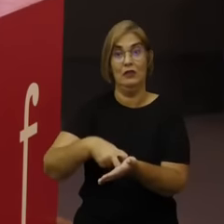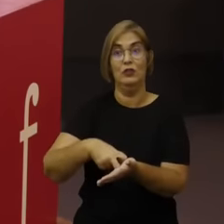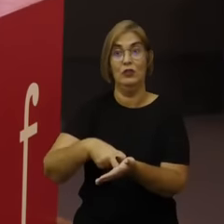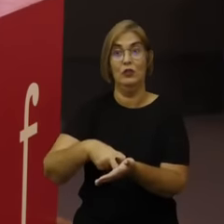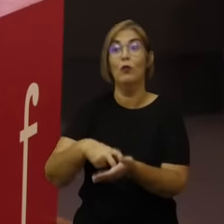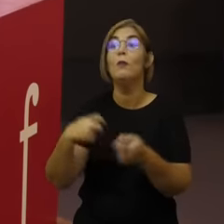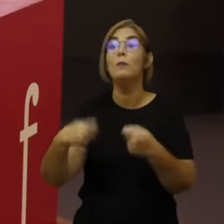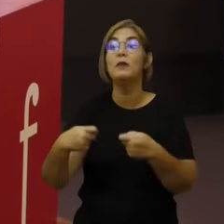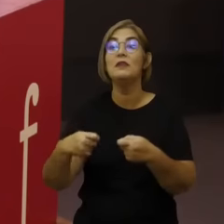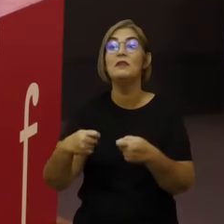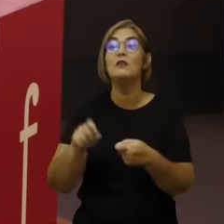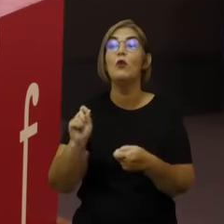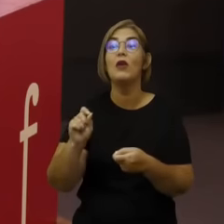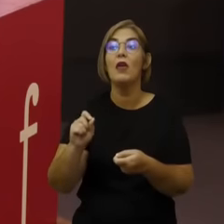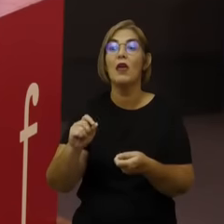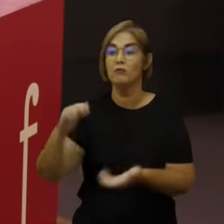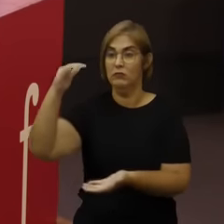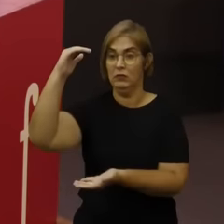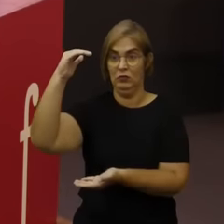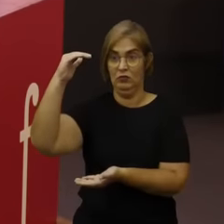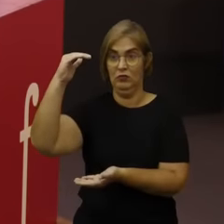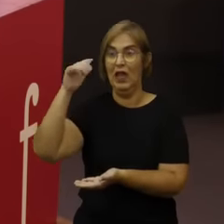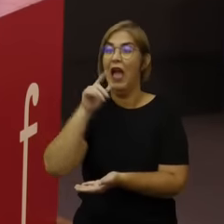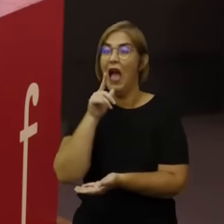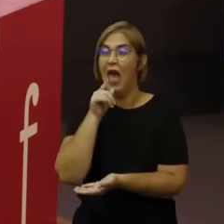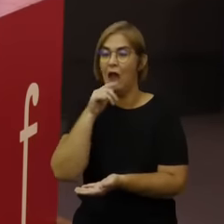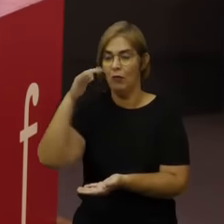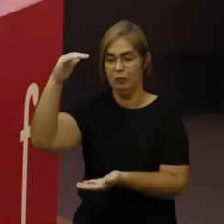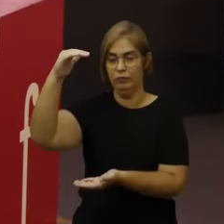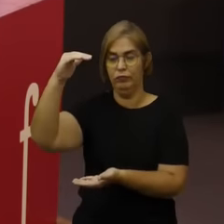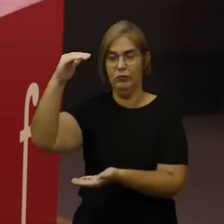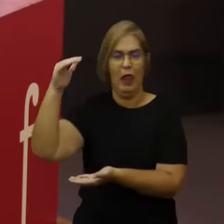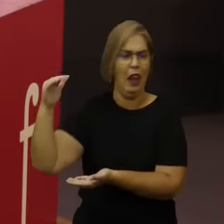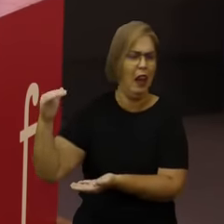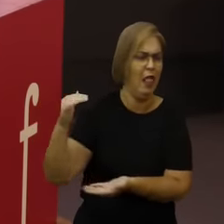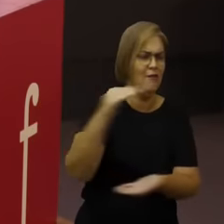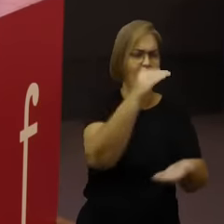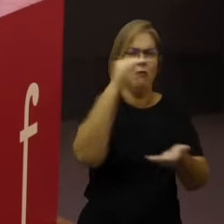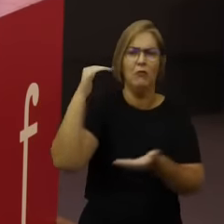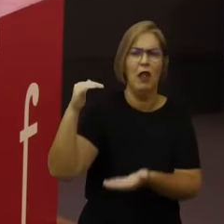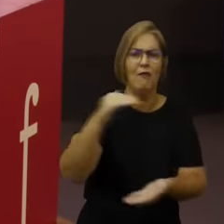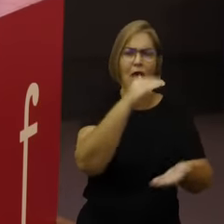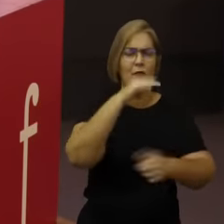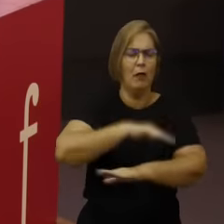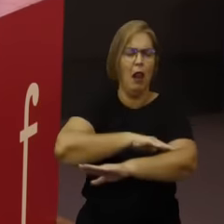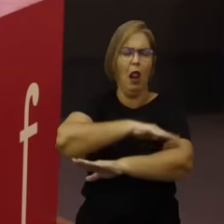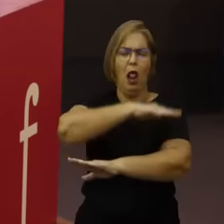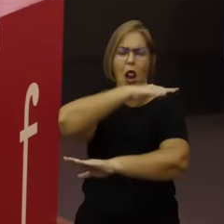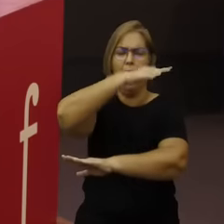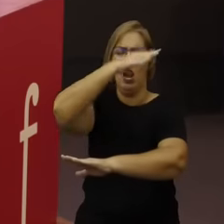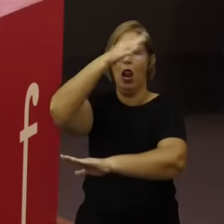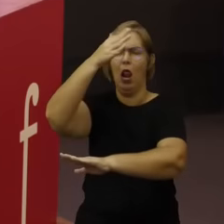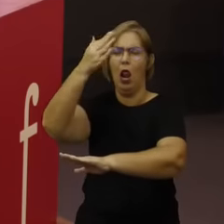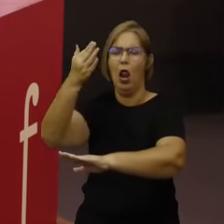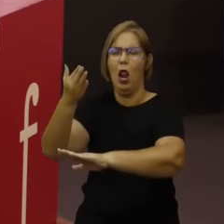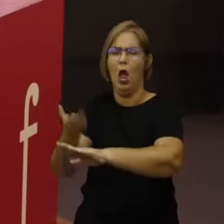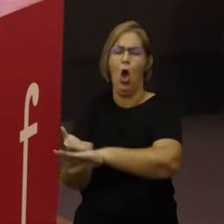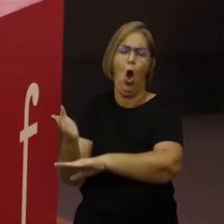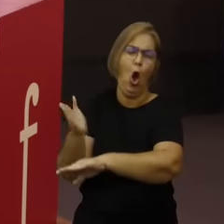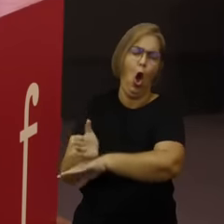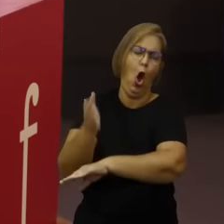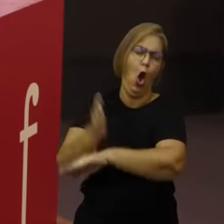jarros eternamente, o dia inteiro, incessantemente, e preencherem uma